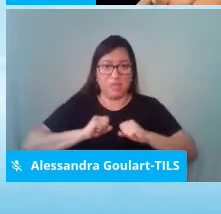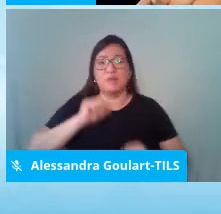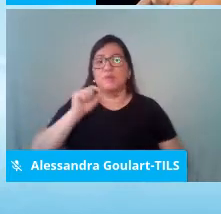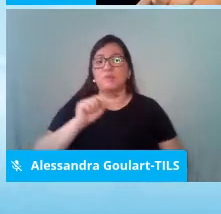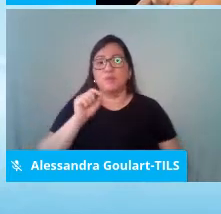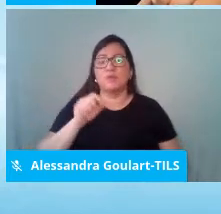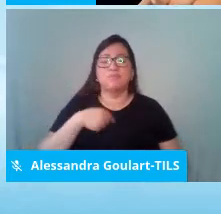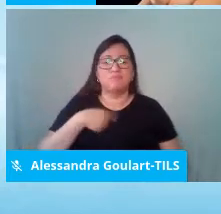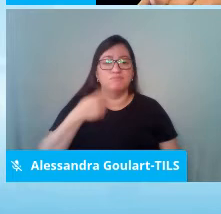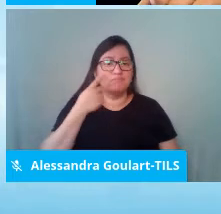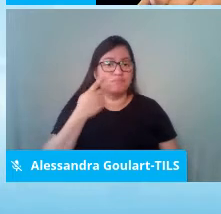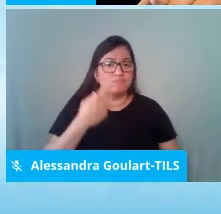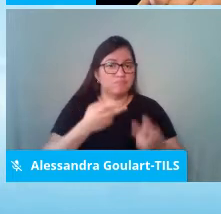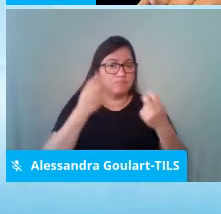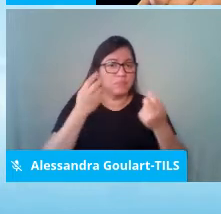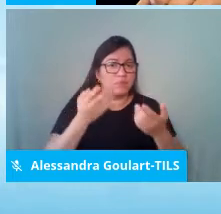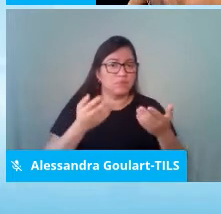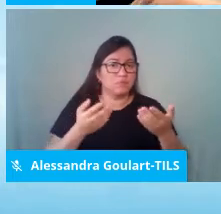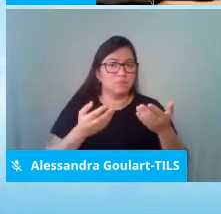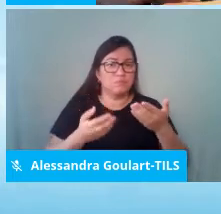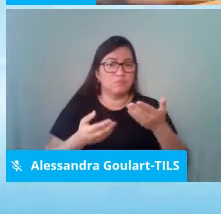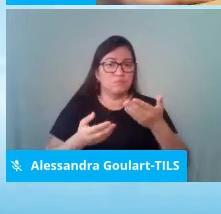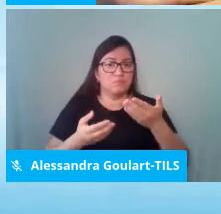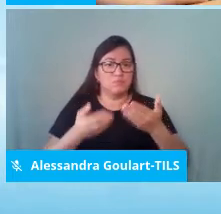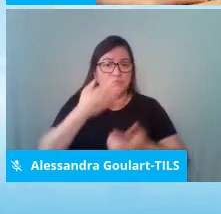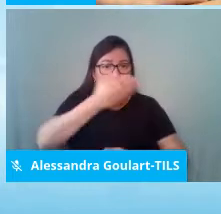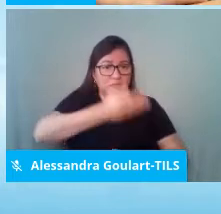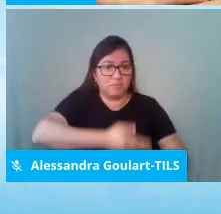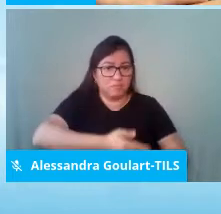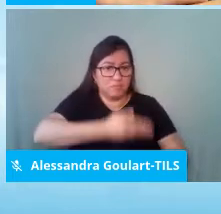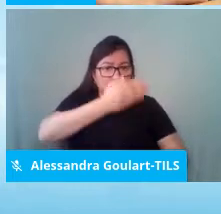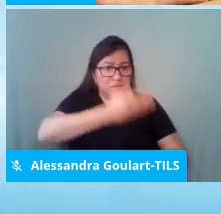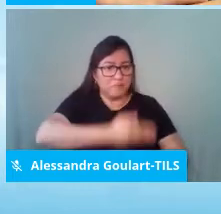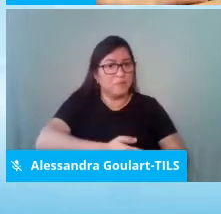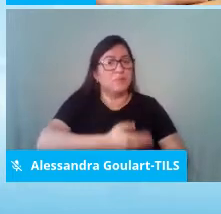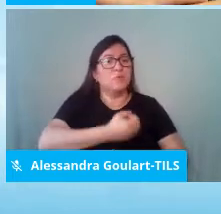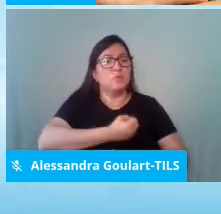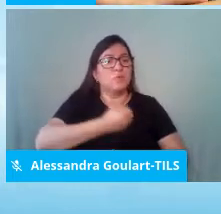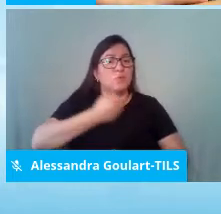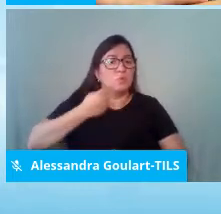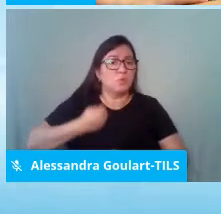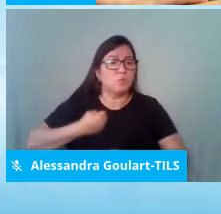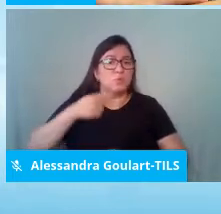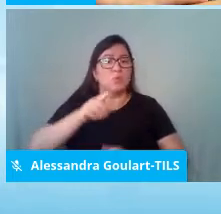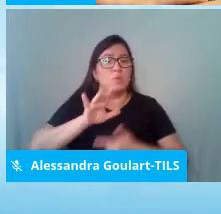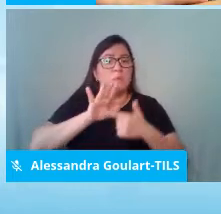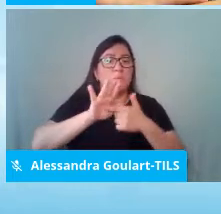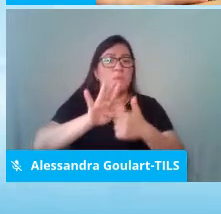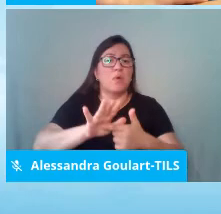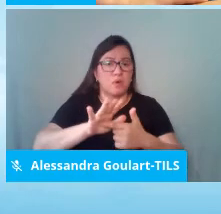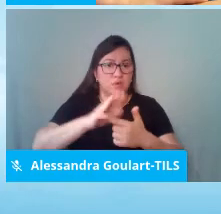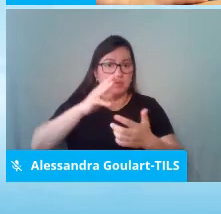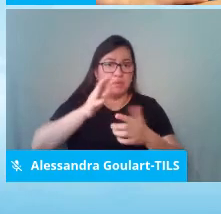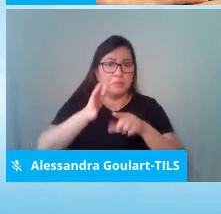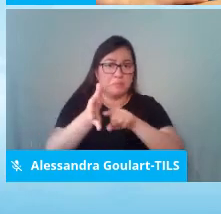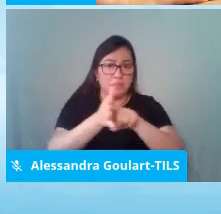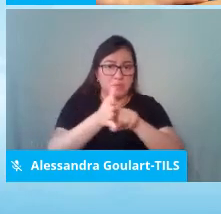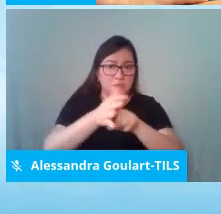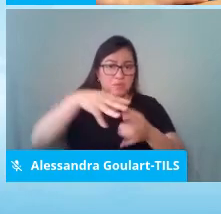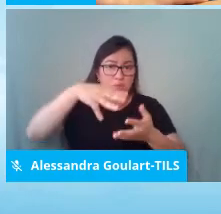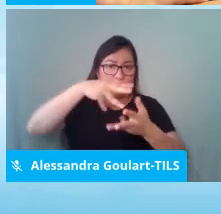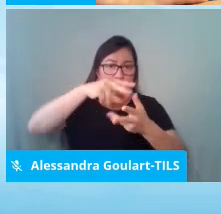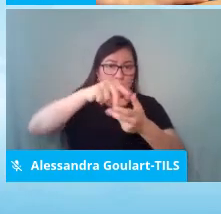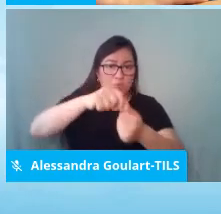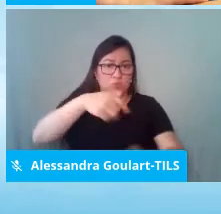A estimativa de que a gente tem, é uma estimativa da Organização Mundial da Saúde, que publicou em 2017 um